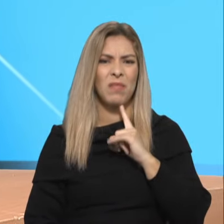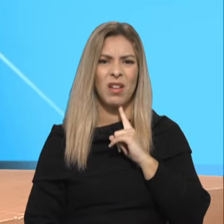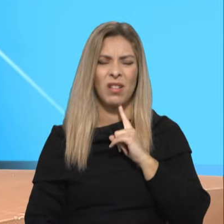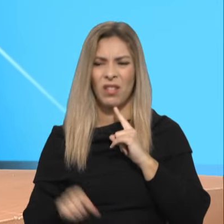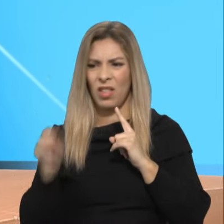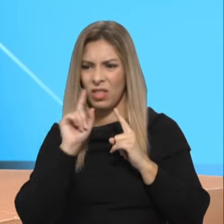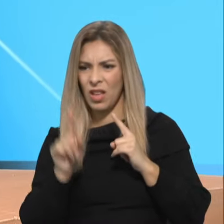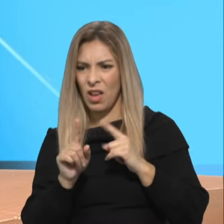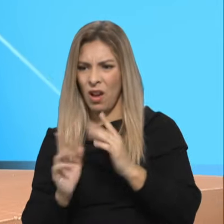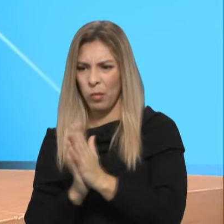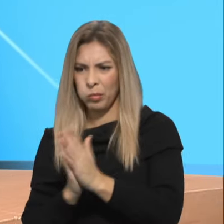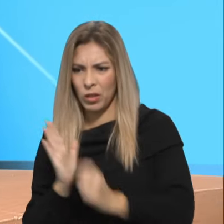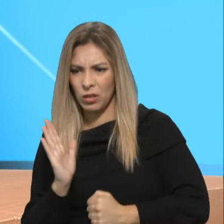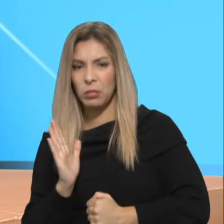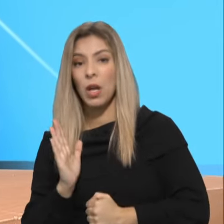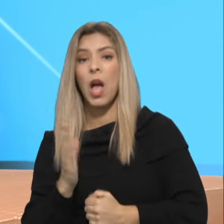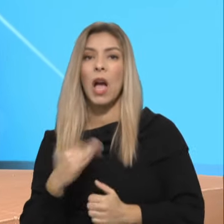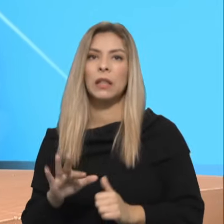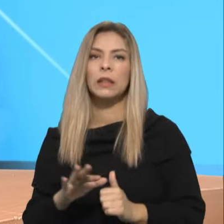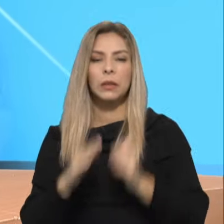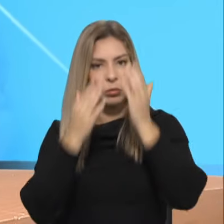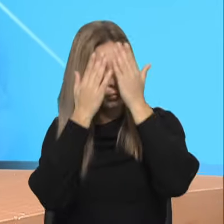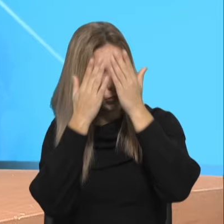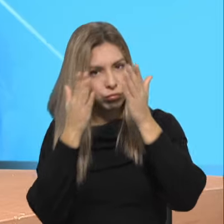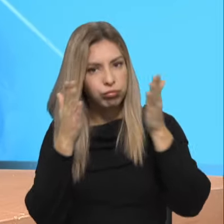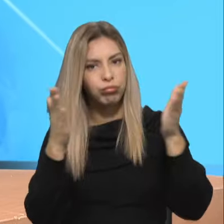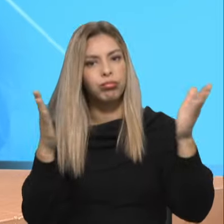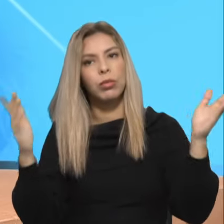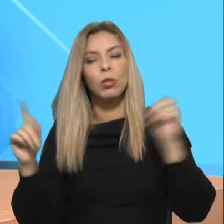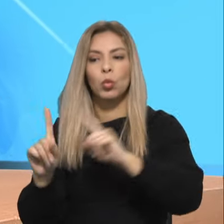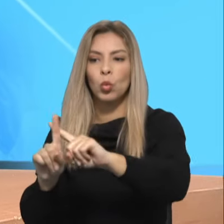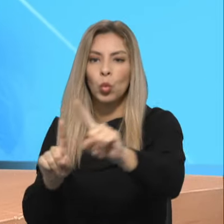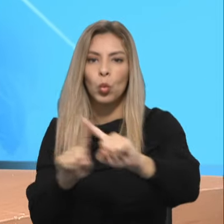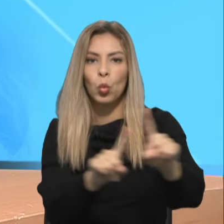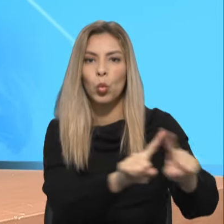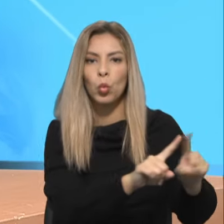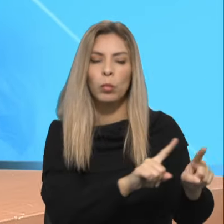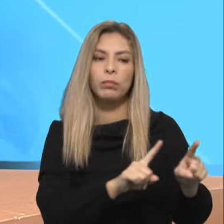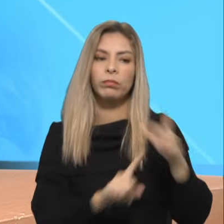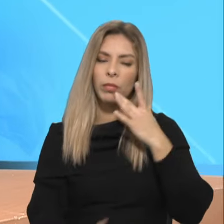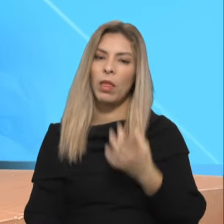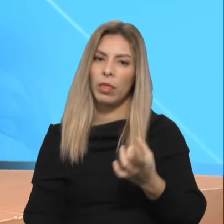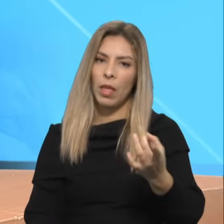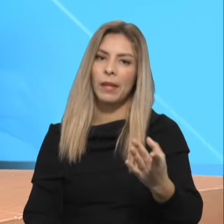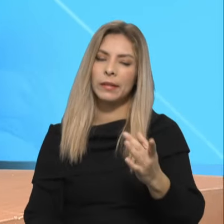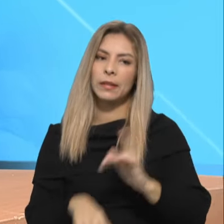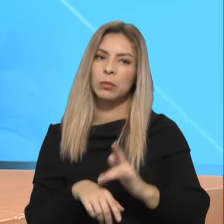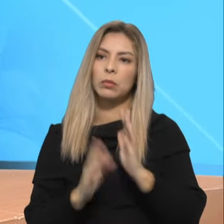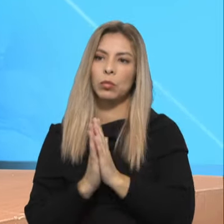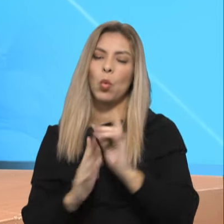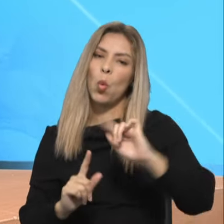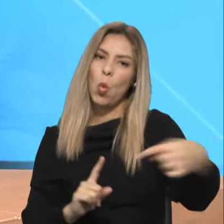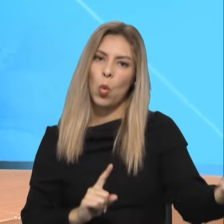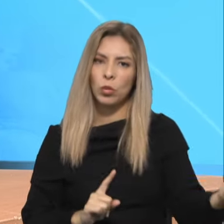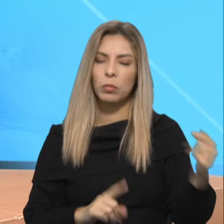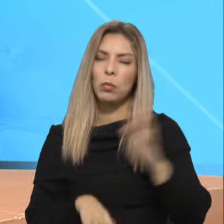à medida que o nosso Estado se foi tornando cada vez mais laico e foi-se compreendendo que também deve haver espaço para outras sensibilidades religiosas, talvez